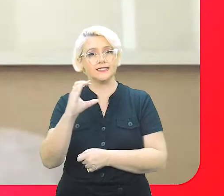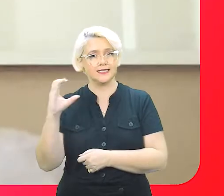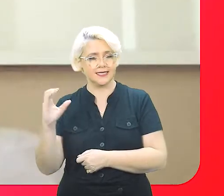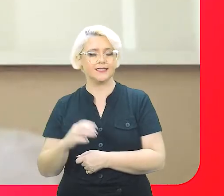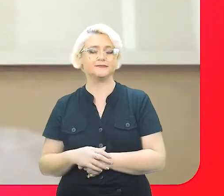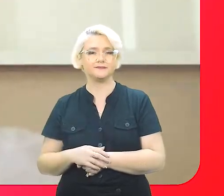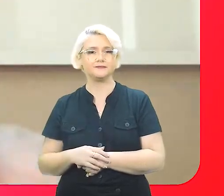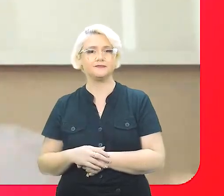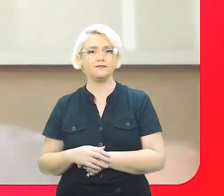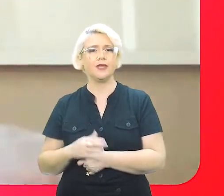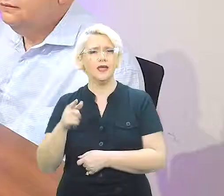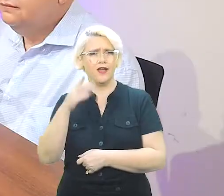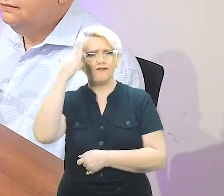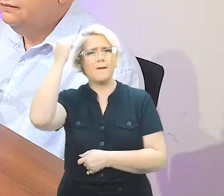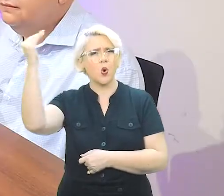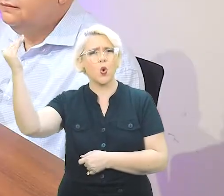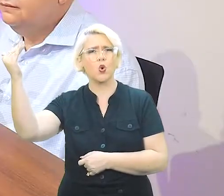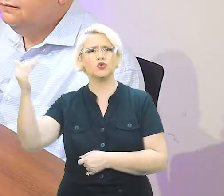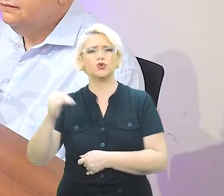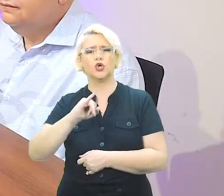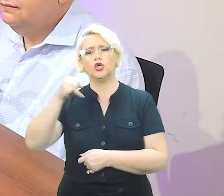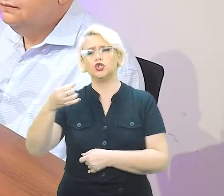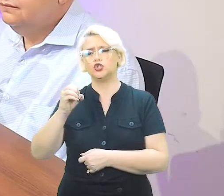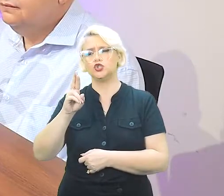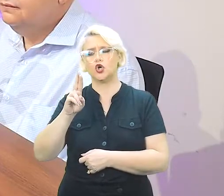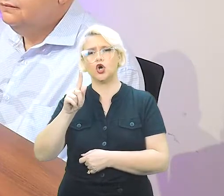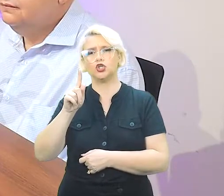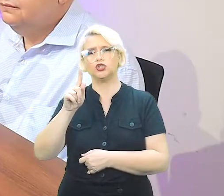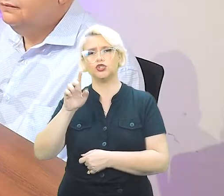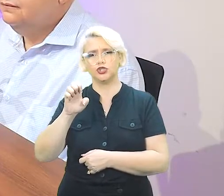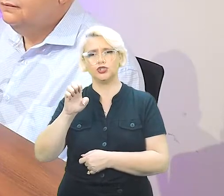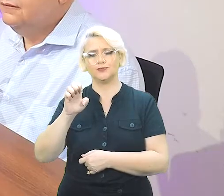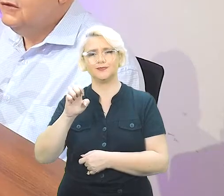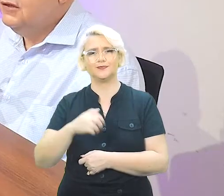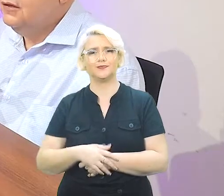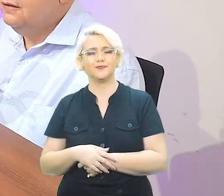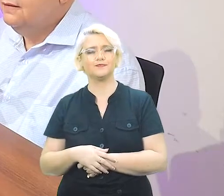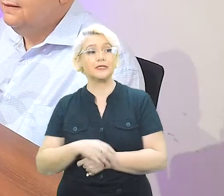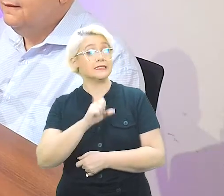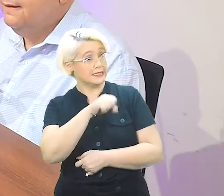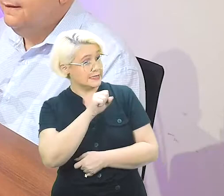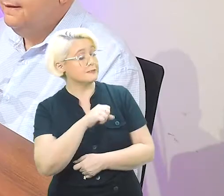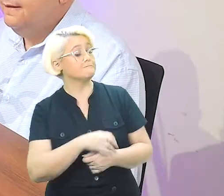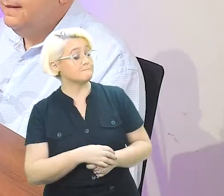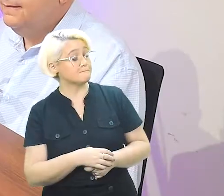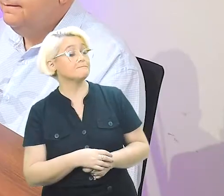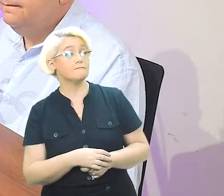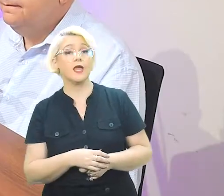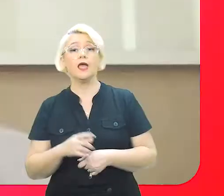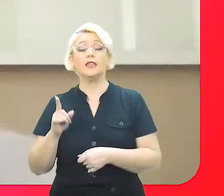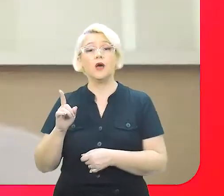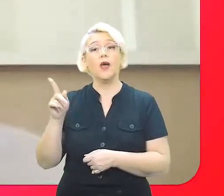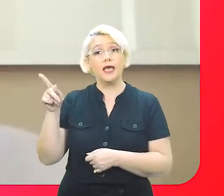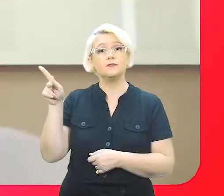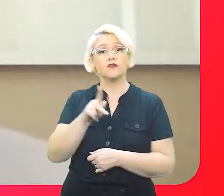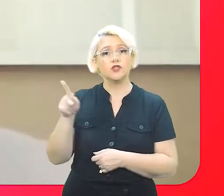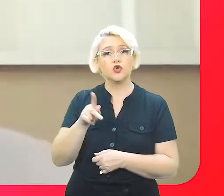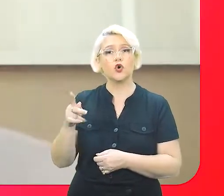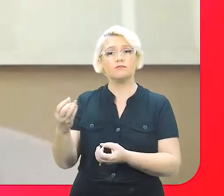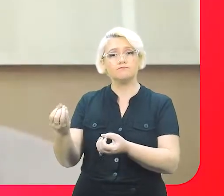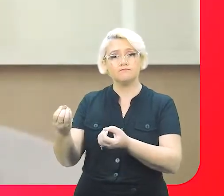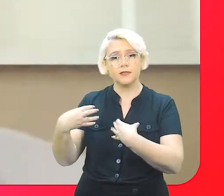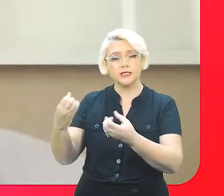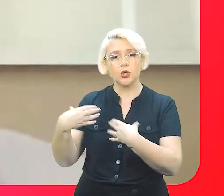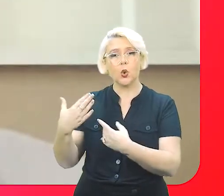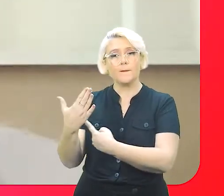curso, que é famoso, chama-se Georges Snyders. Sim. E o professor Snyders me fez